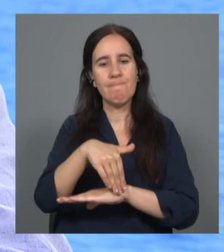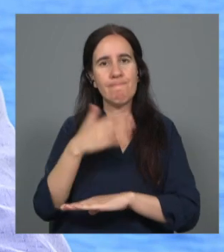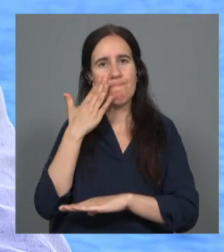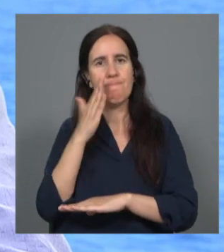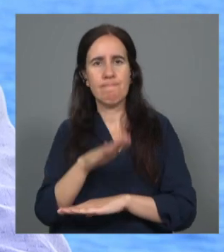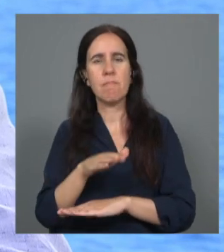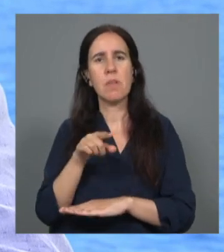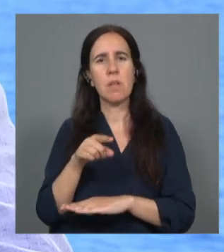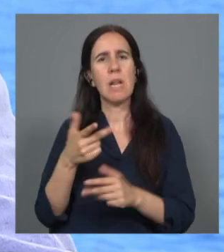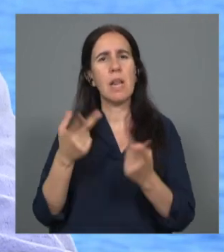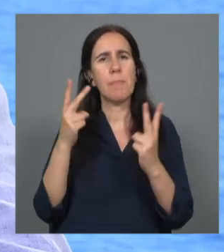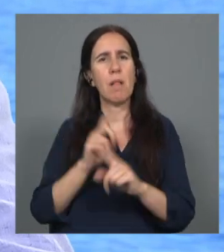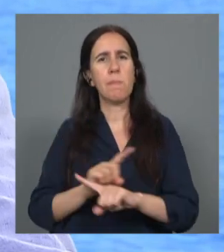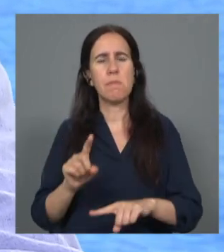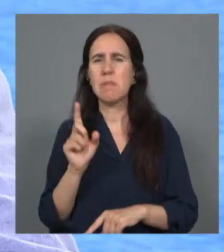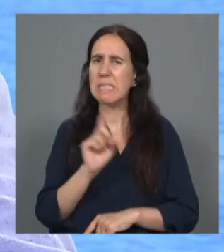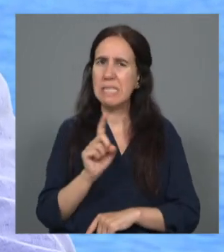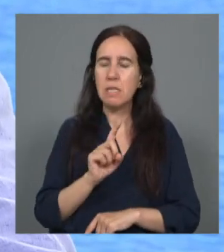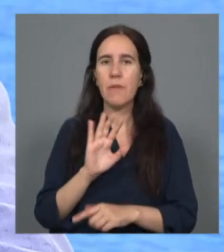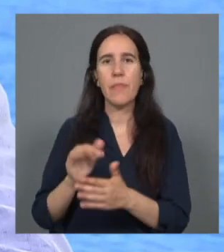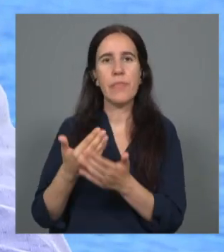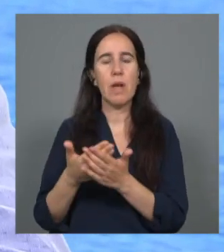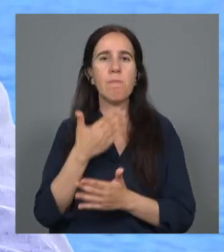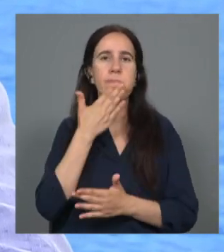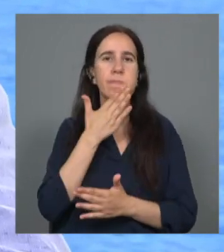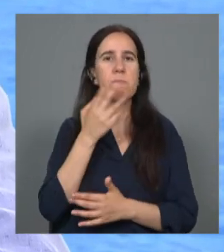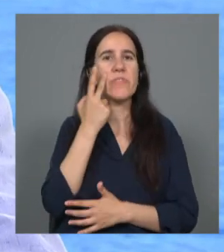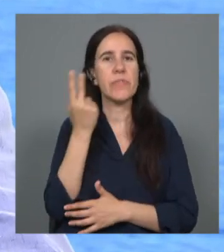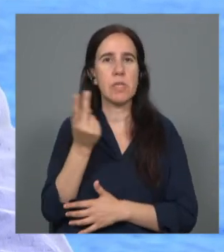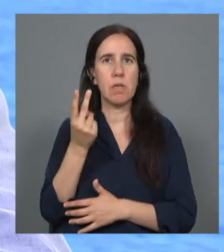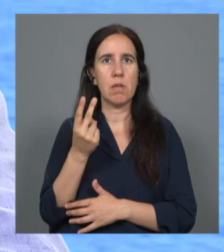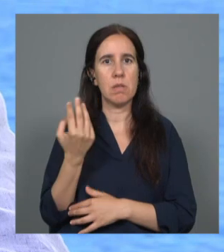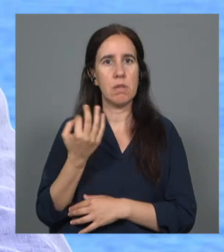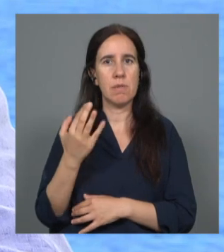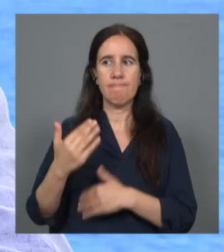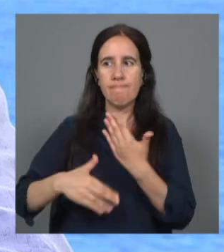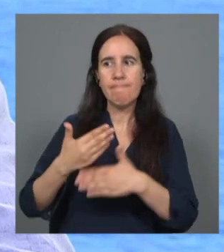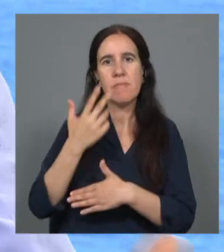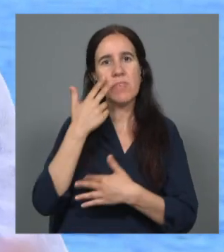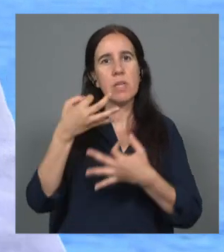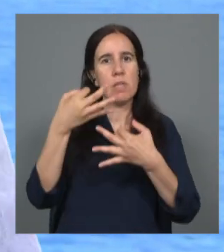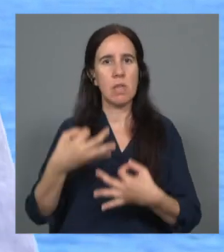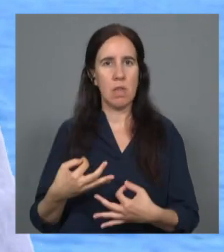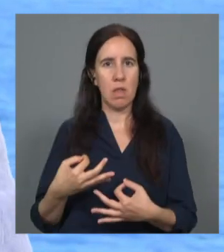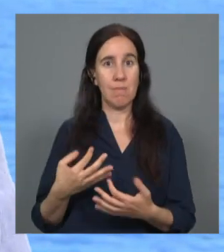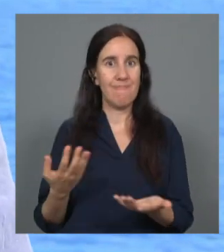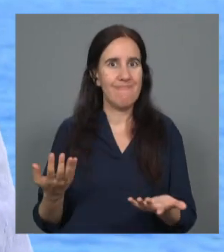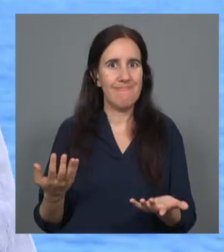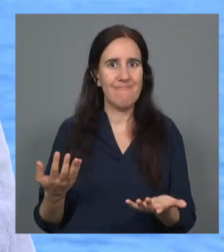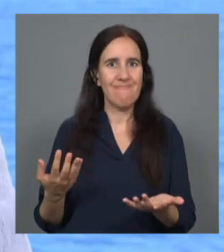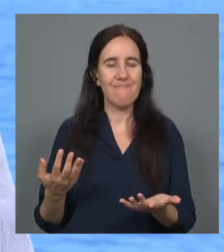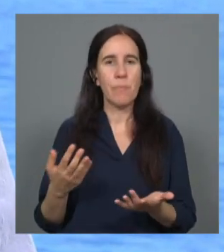ser privado da sua liberdade e lhe fossem dadas condições mínimas de vida para poder continuar uma vida com dignidade. Portanto, a